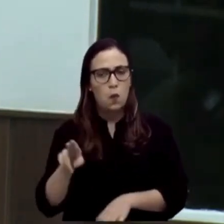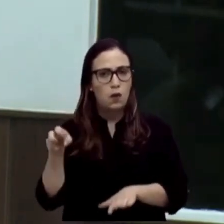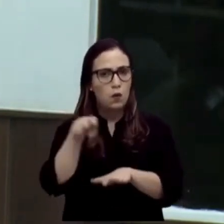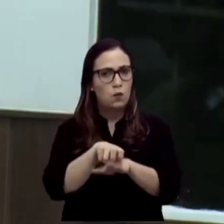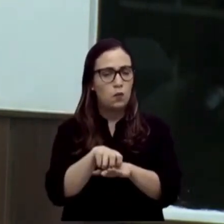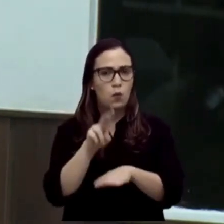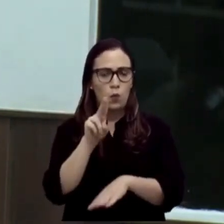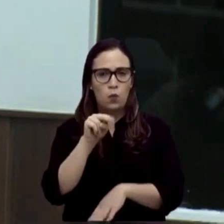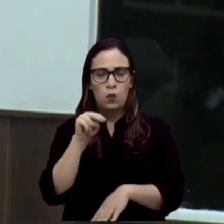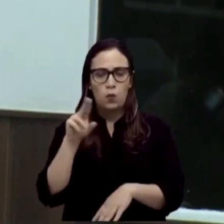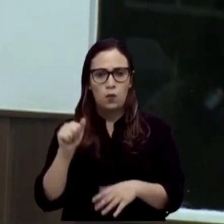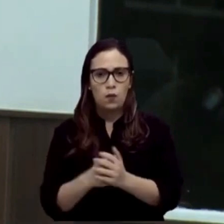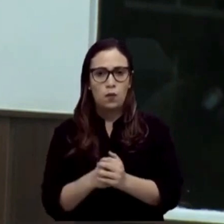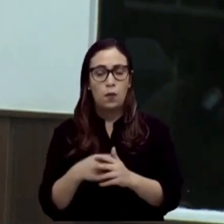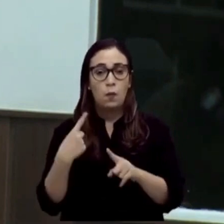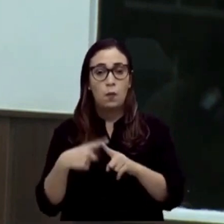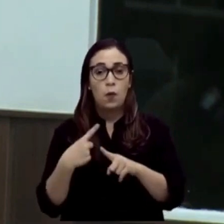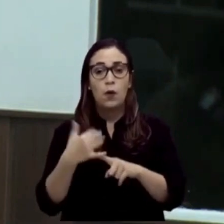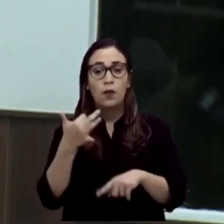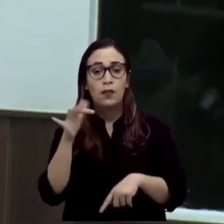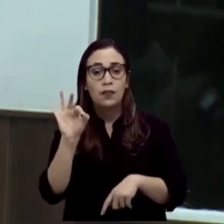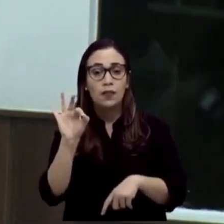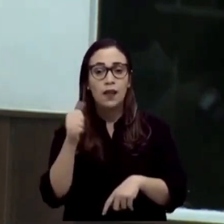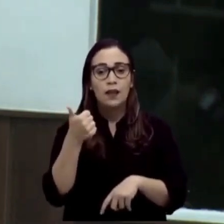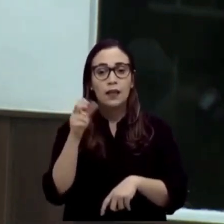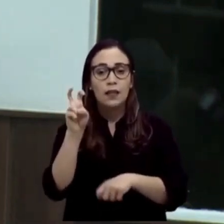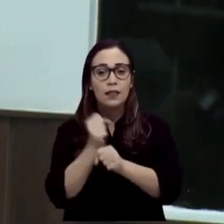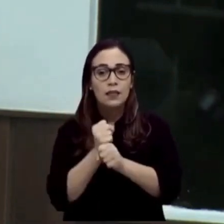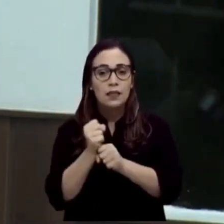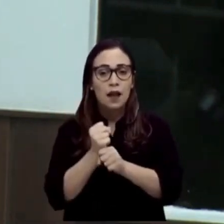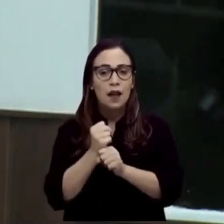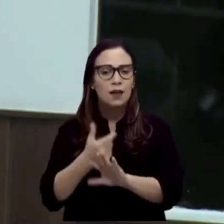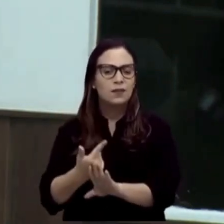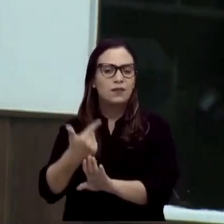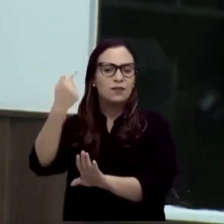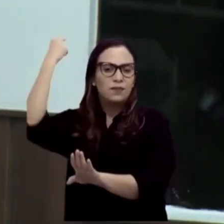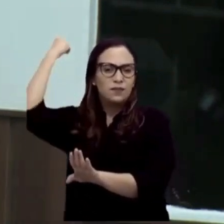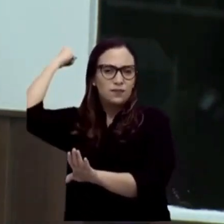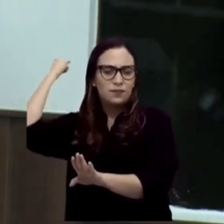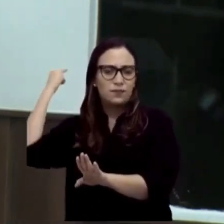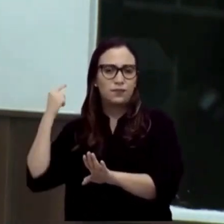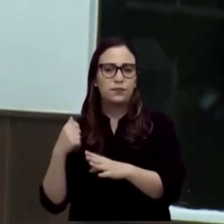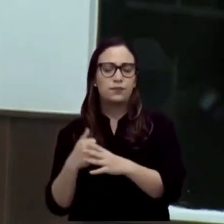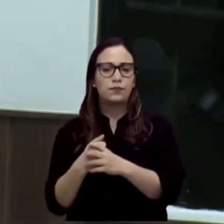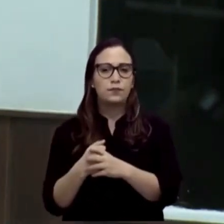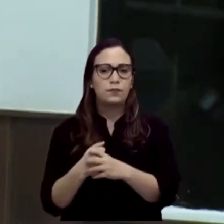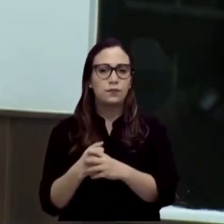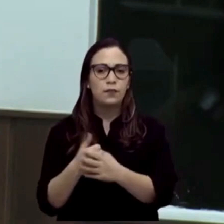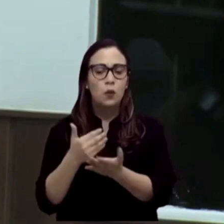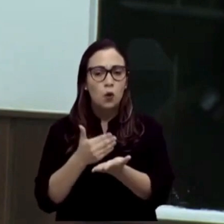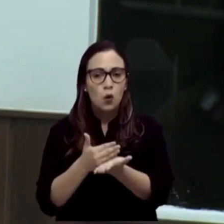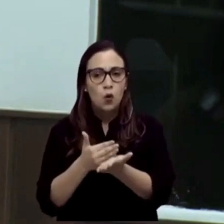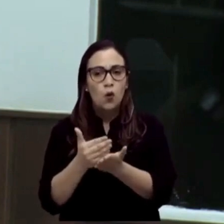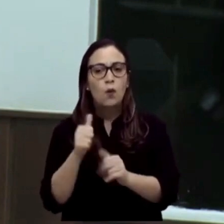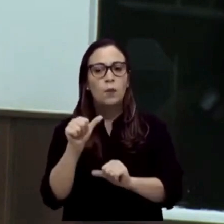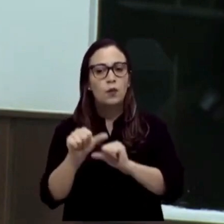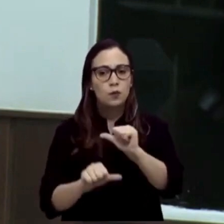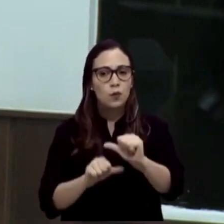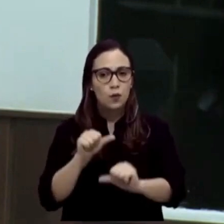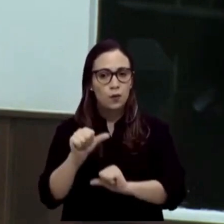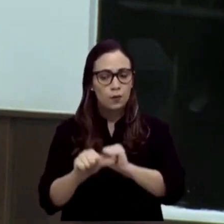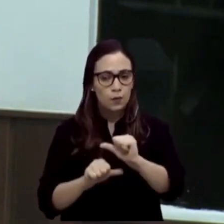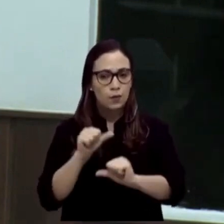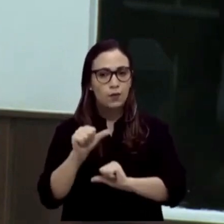Vossa Excelência tivesse usado há 10, 15, 20 anos atrás, 10 não, que começou a mudar exatamente há 10